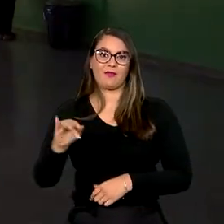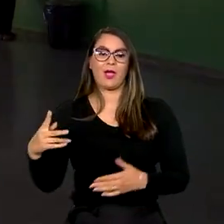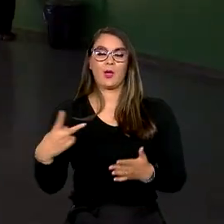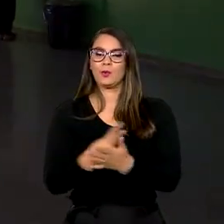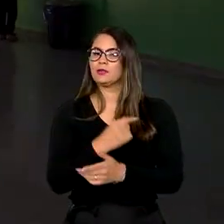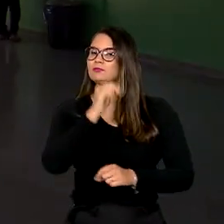o Brasil